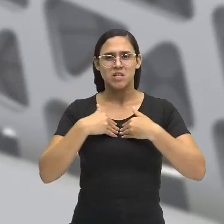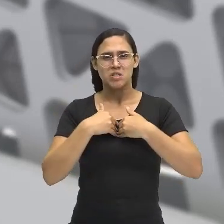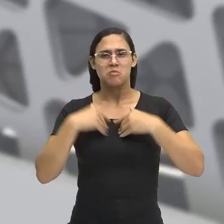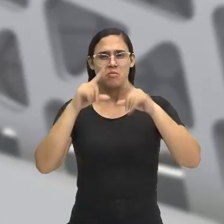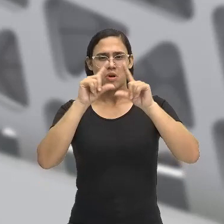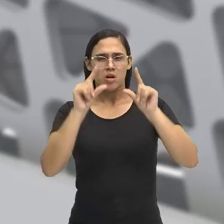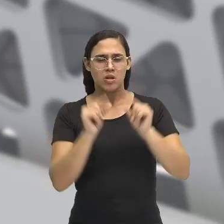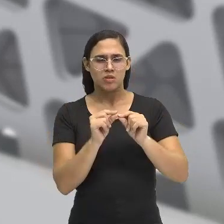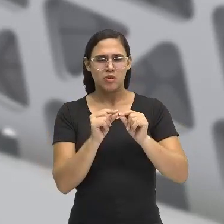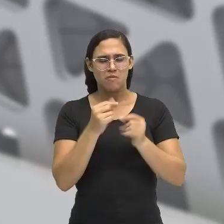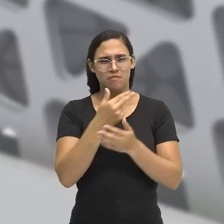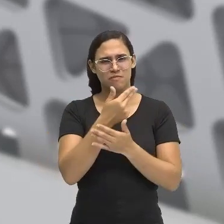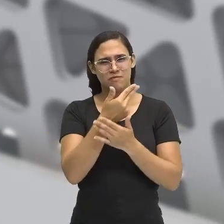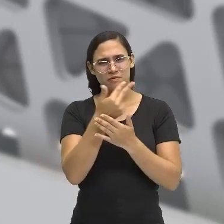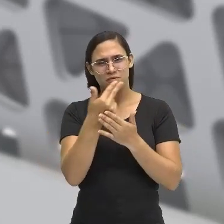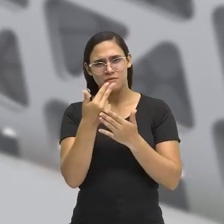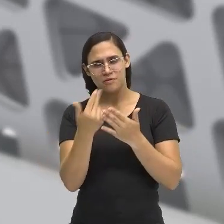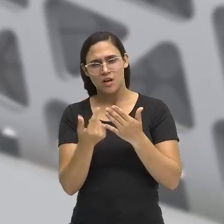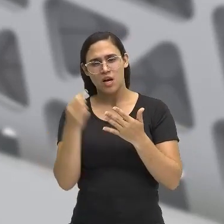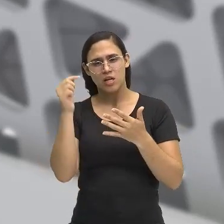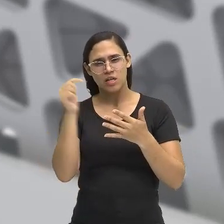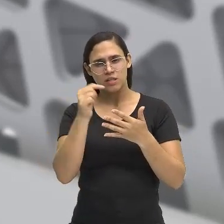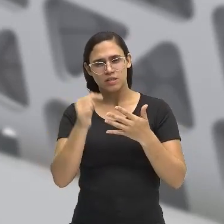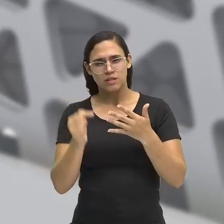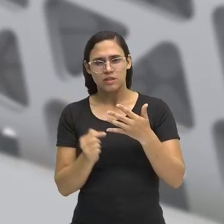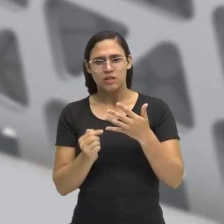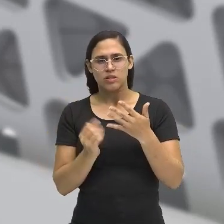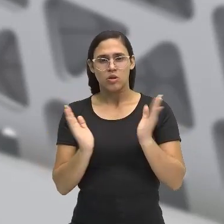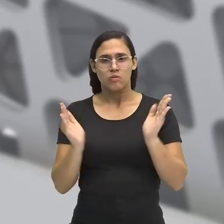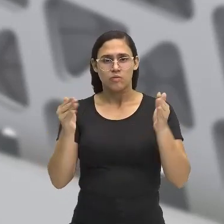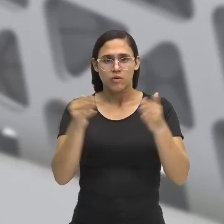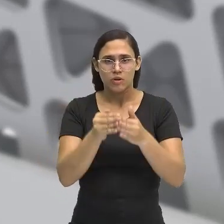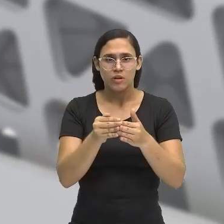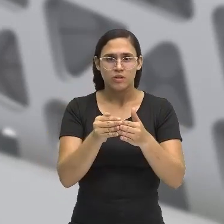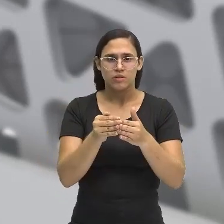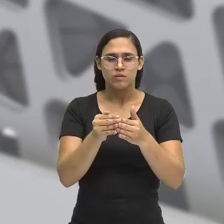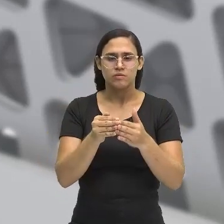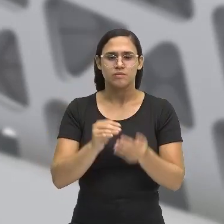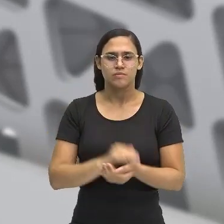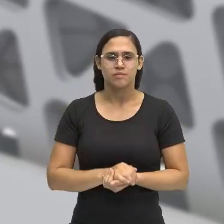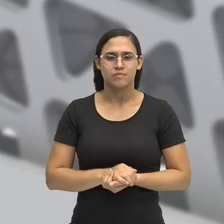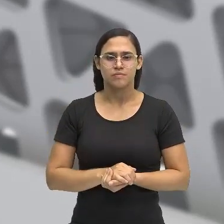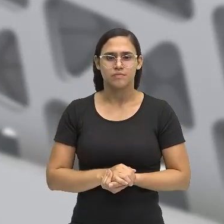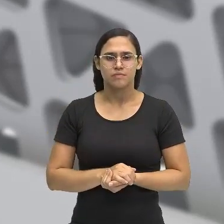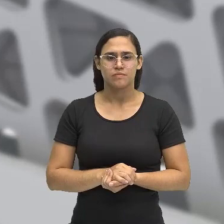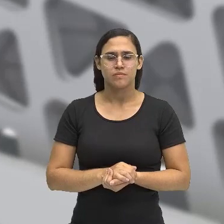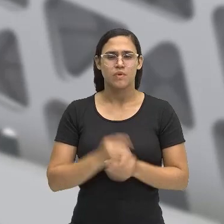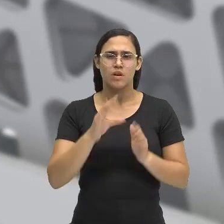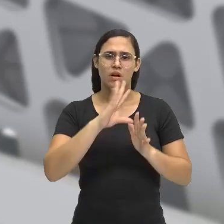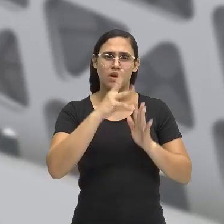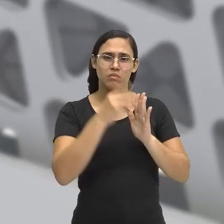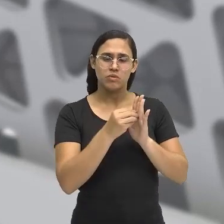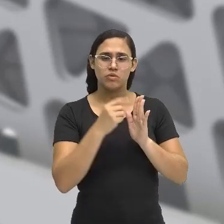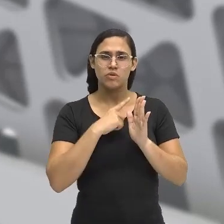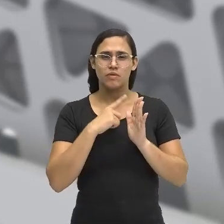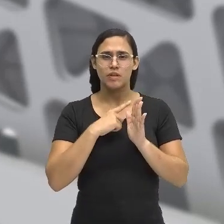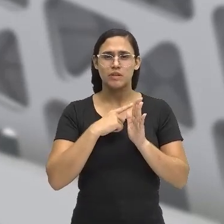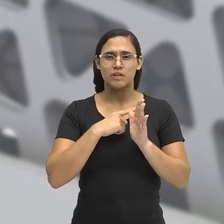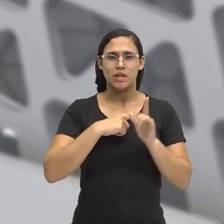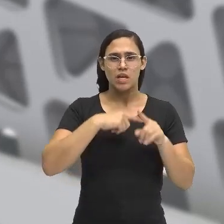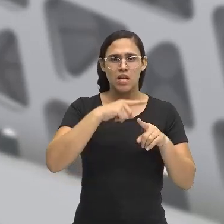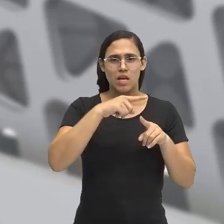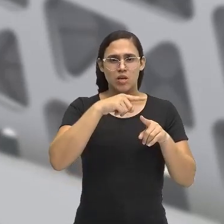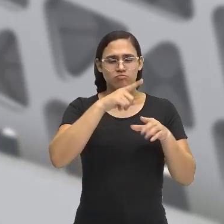micro-organismos e muitas coisas que vão ser exclusivas da Amazônia, né? E aí a Amazônia ela vai abrigar uma grande